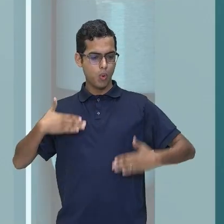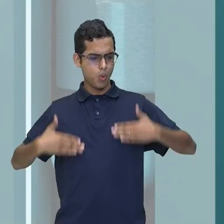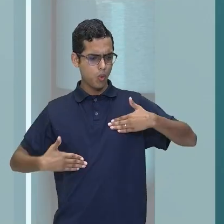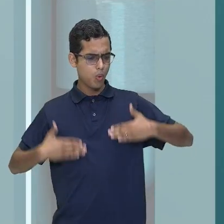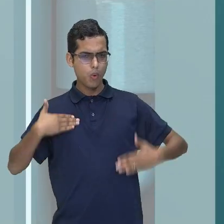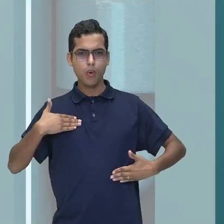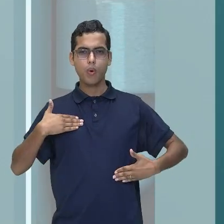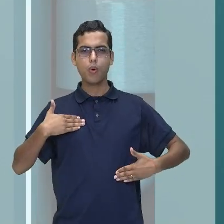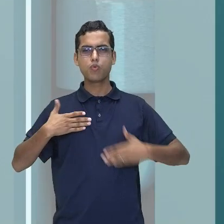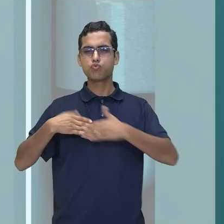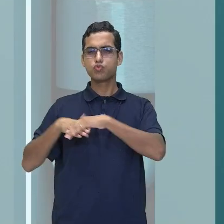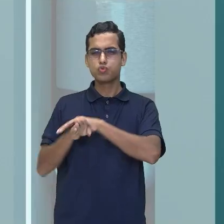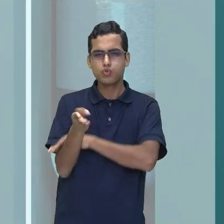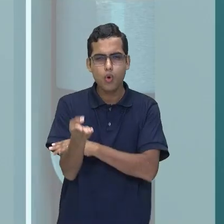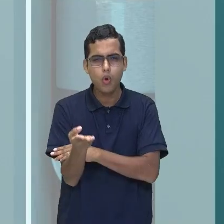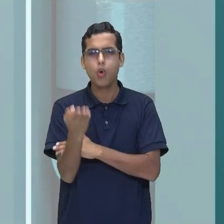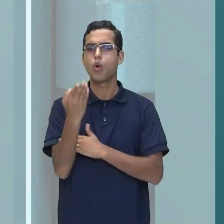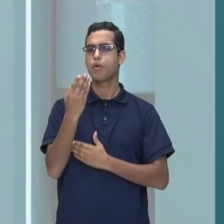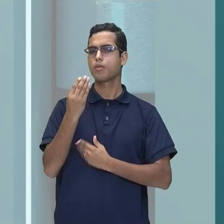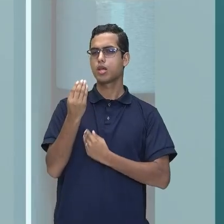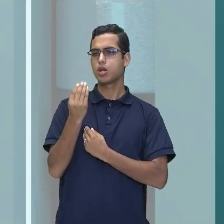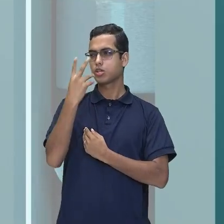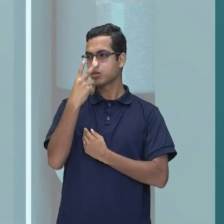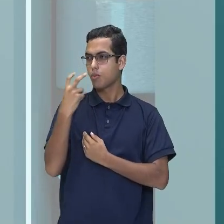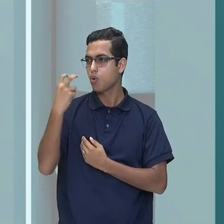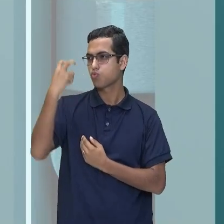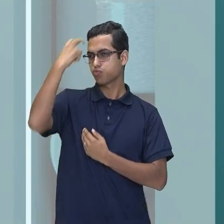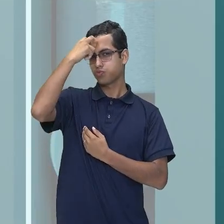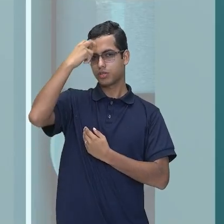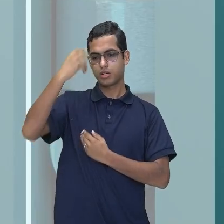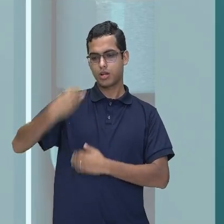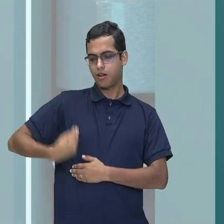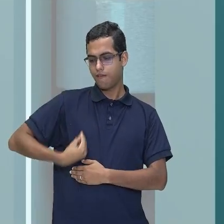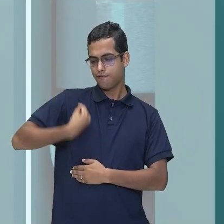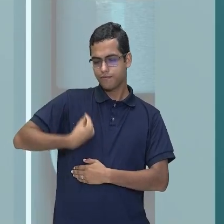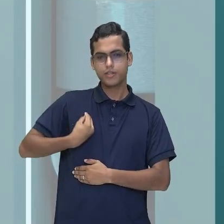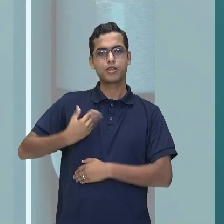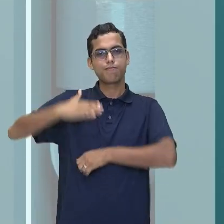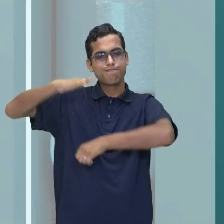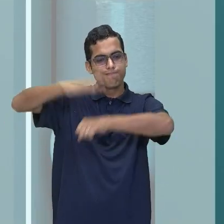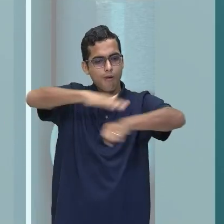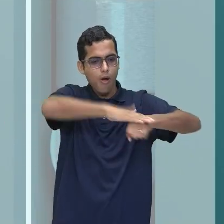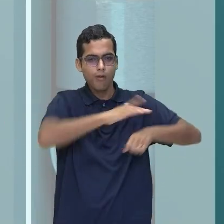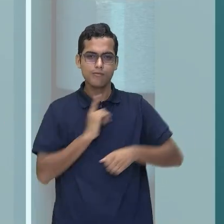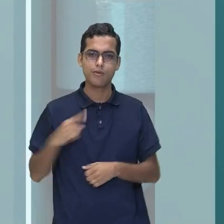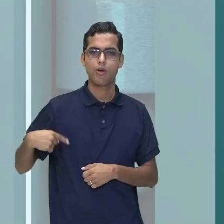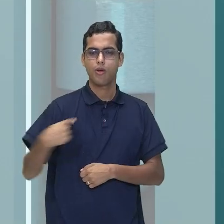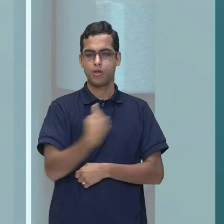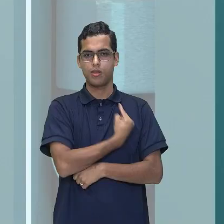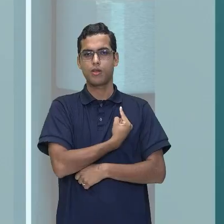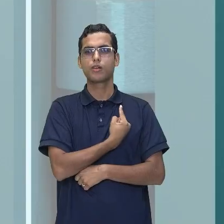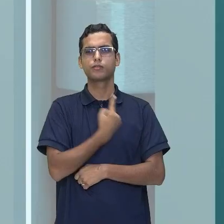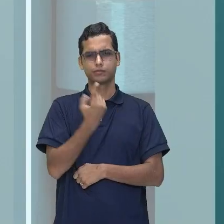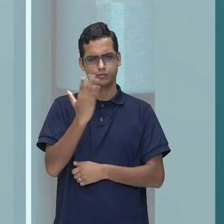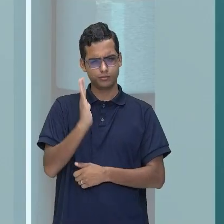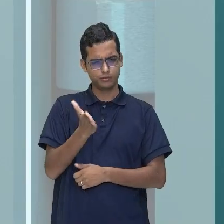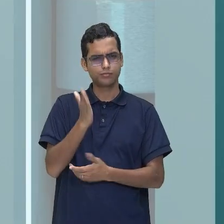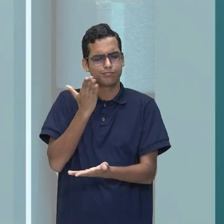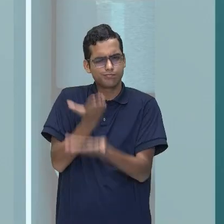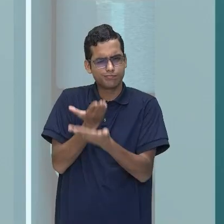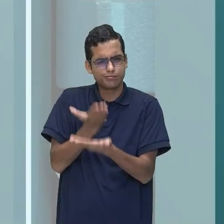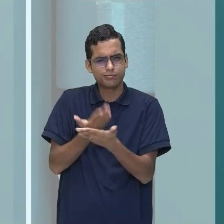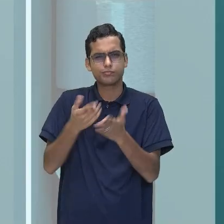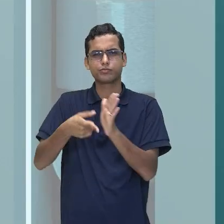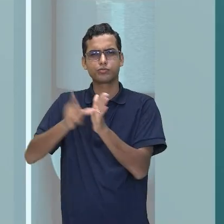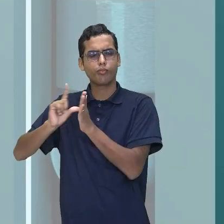nossa realidade, né? Porque é muito fácil. E também a gente já trabalhou em outras séries essa